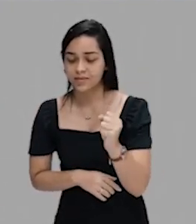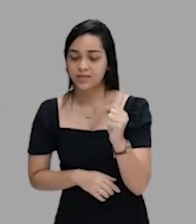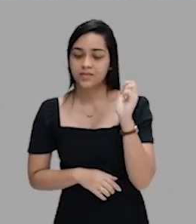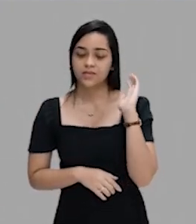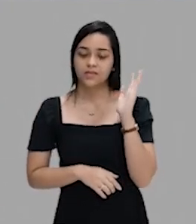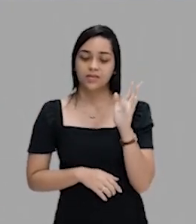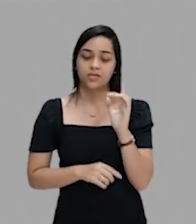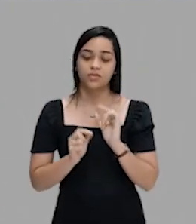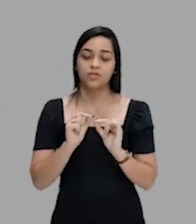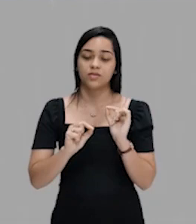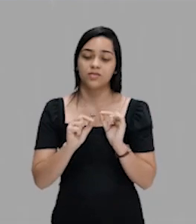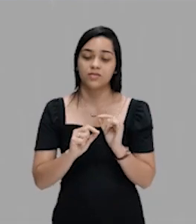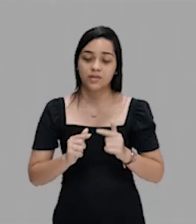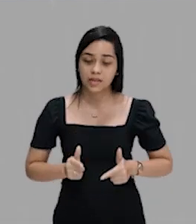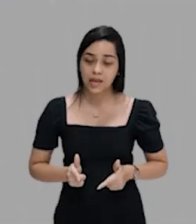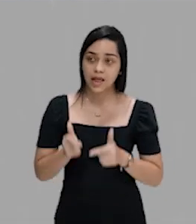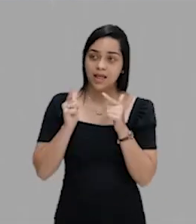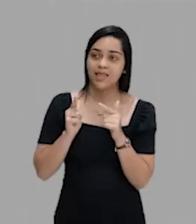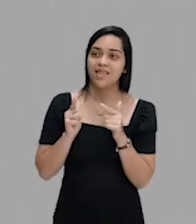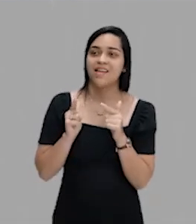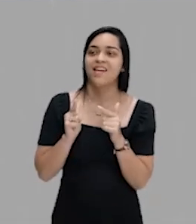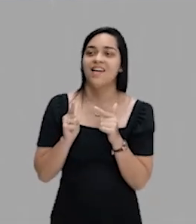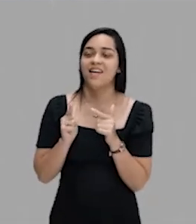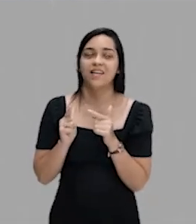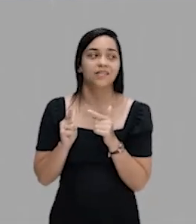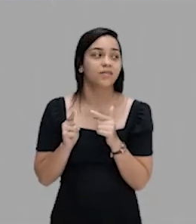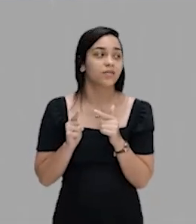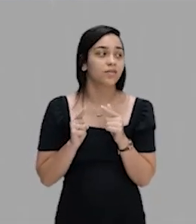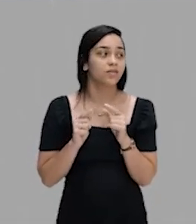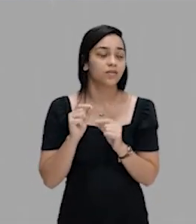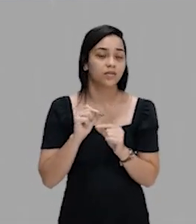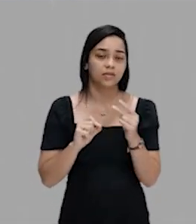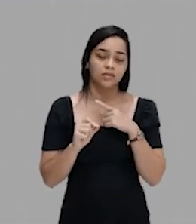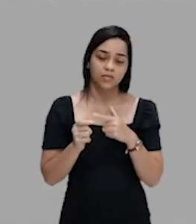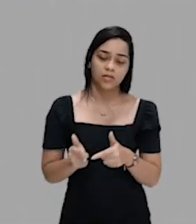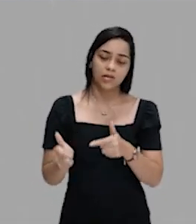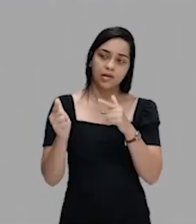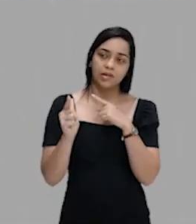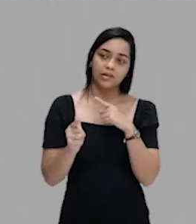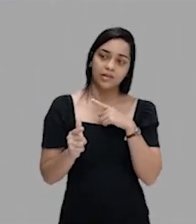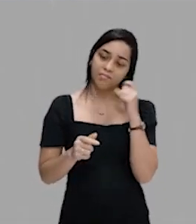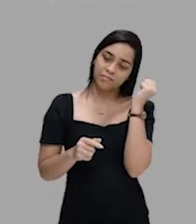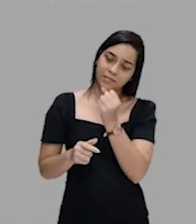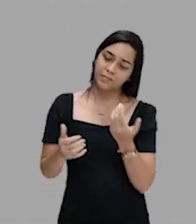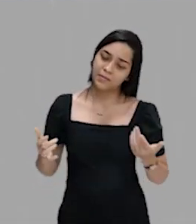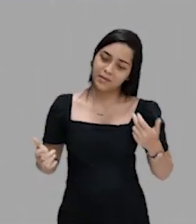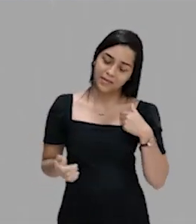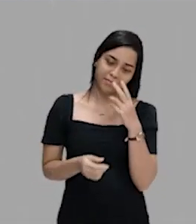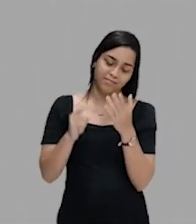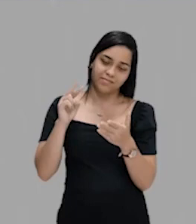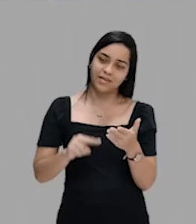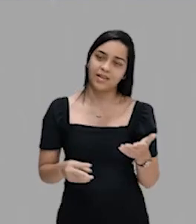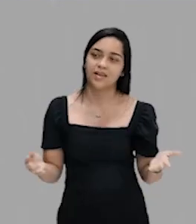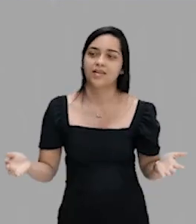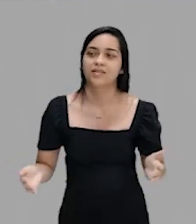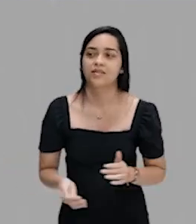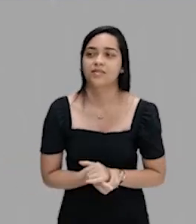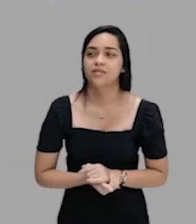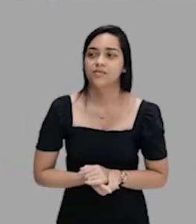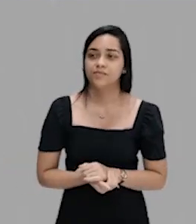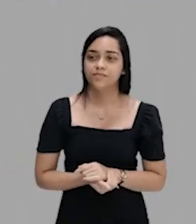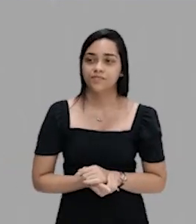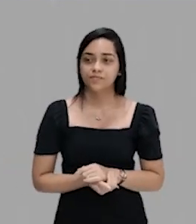ele foi assaltado gente de repente no assalto houve um assassinato eu tô lendo demais aqui